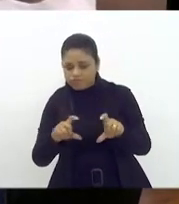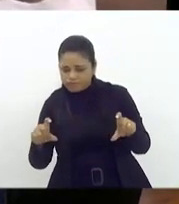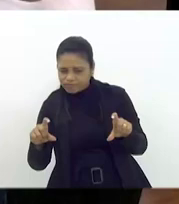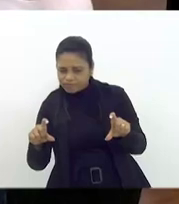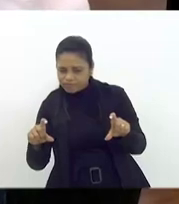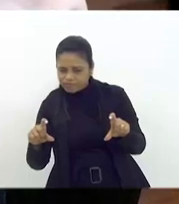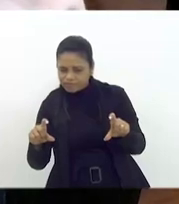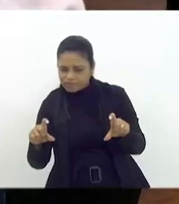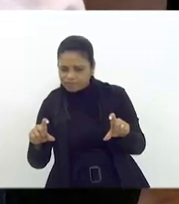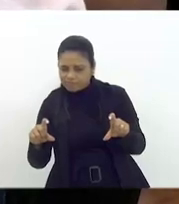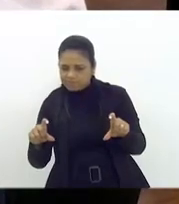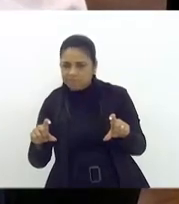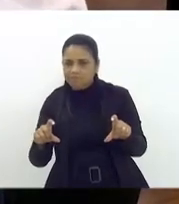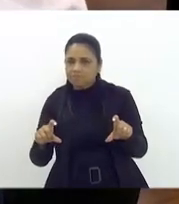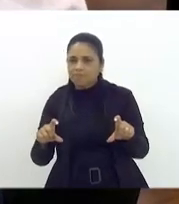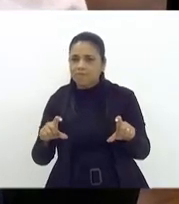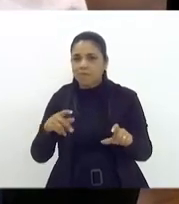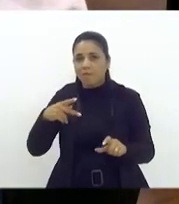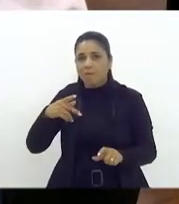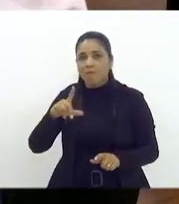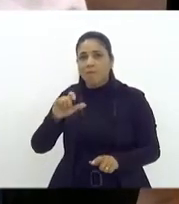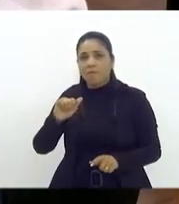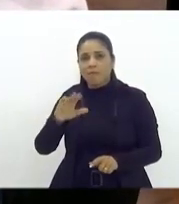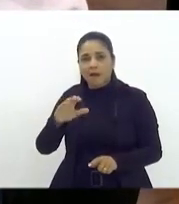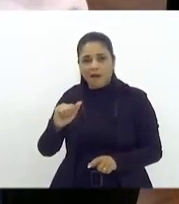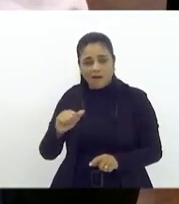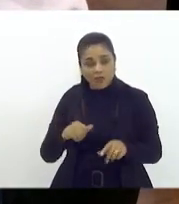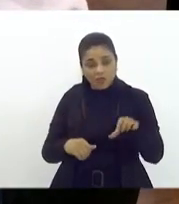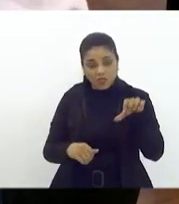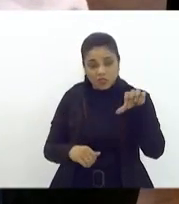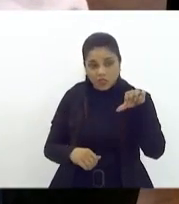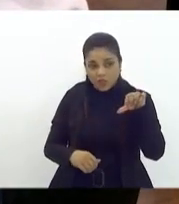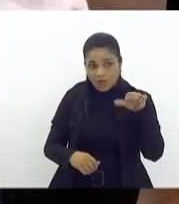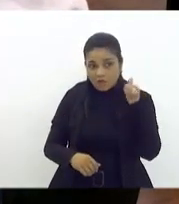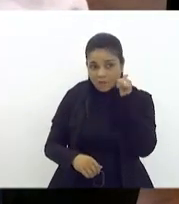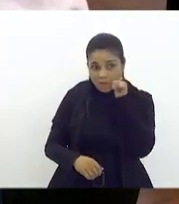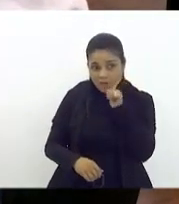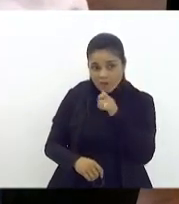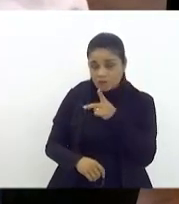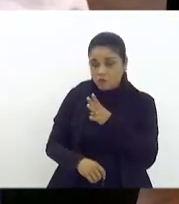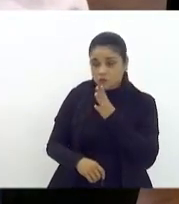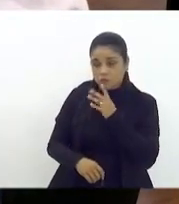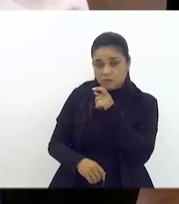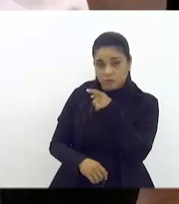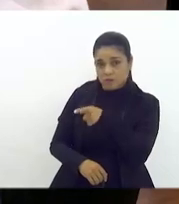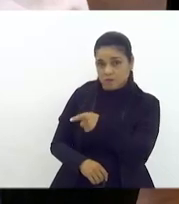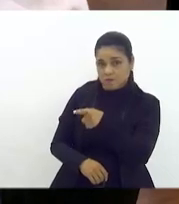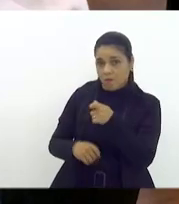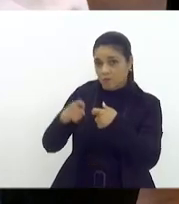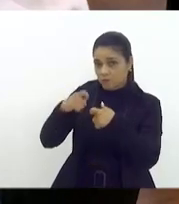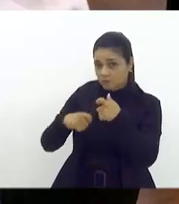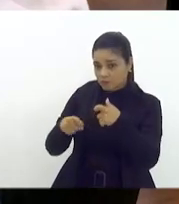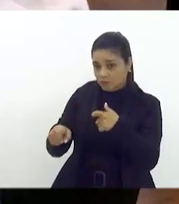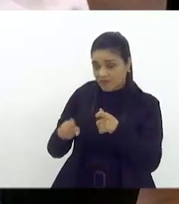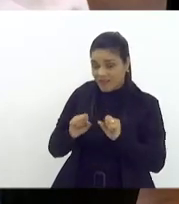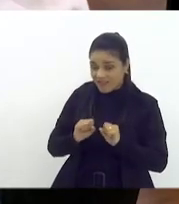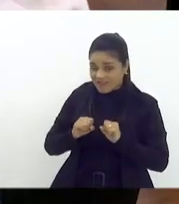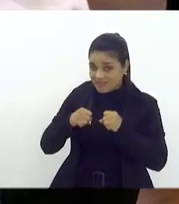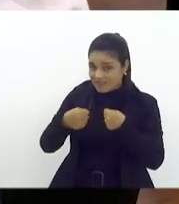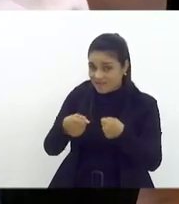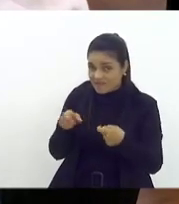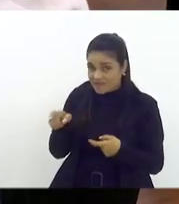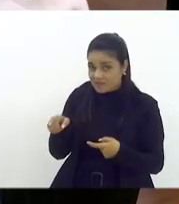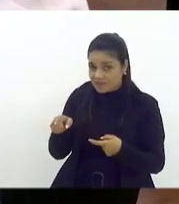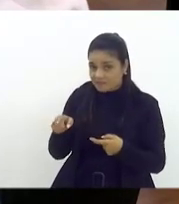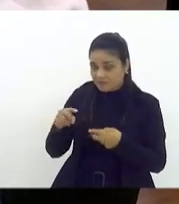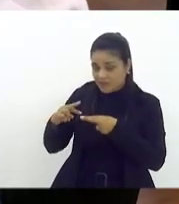elas reconheceram sem sombra de dúvida nove mulheres a defesa conseguiu produzir DNA